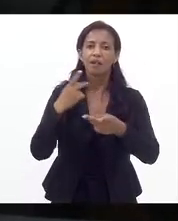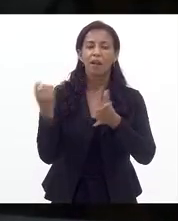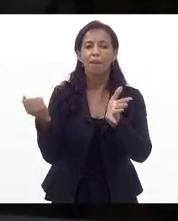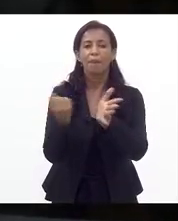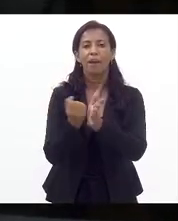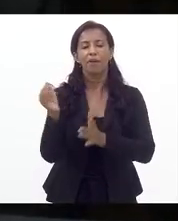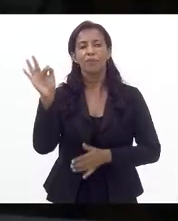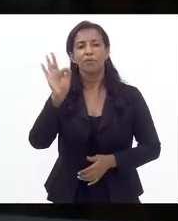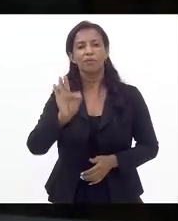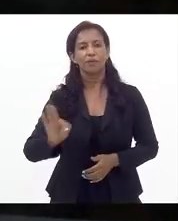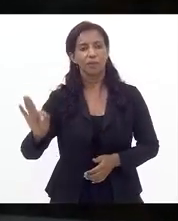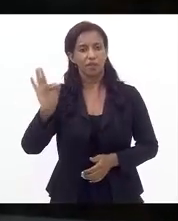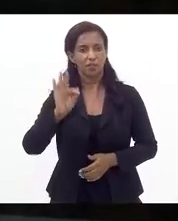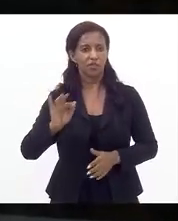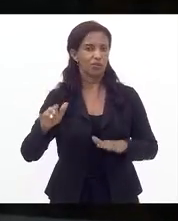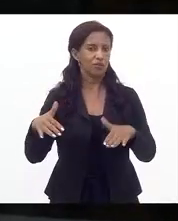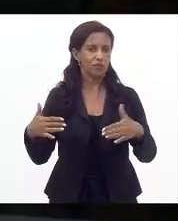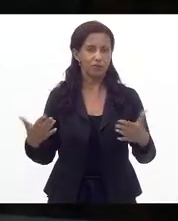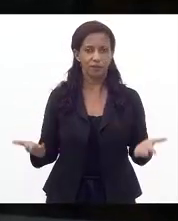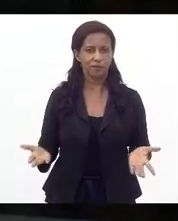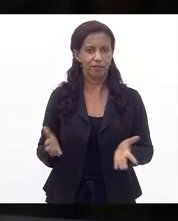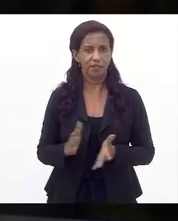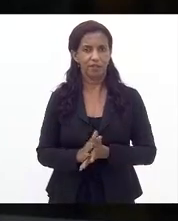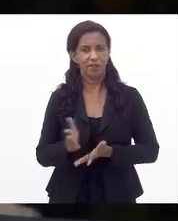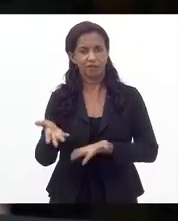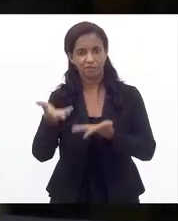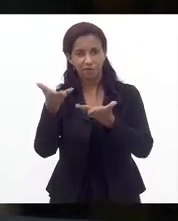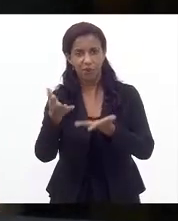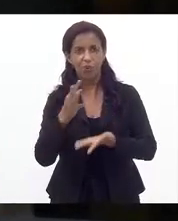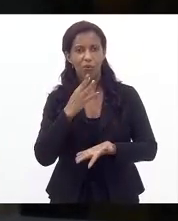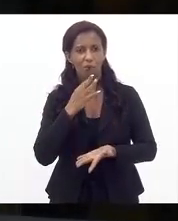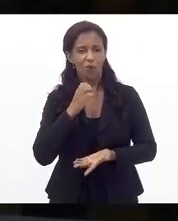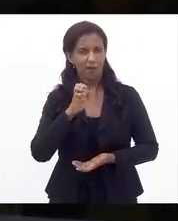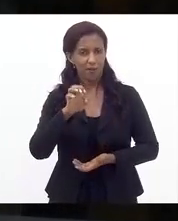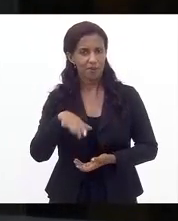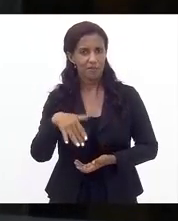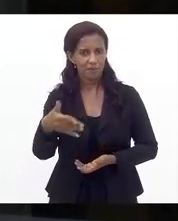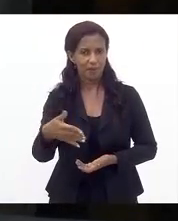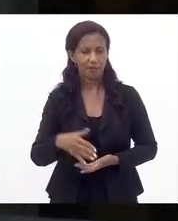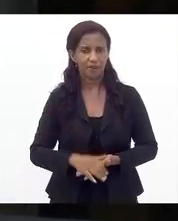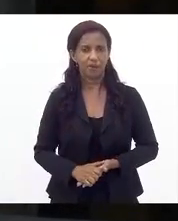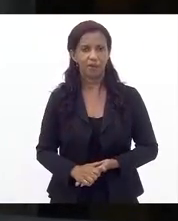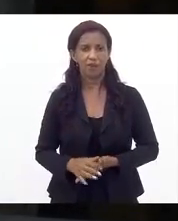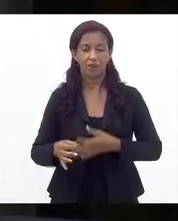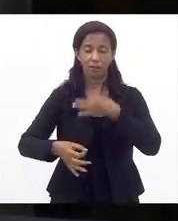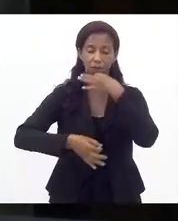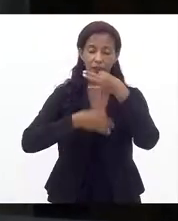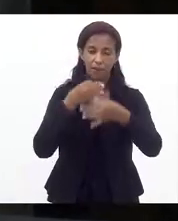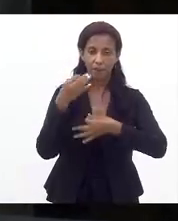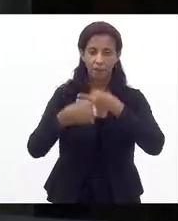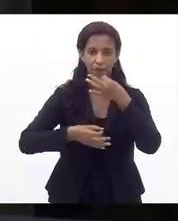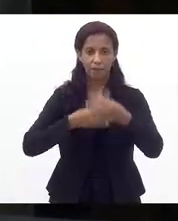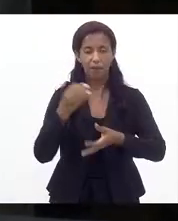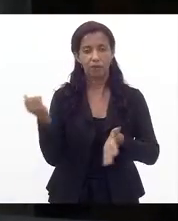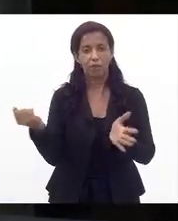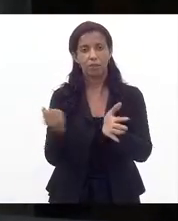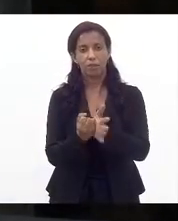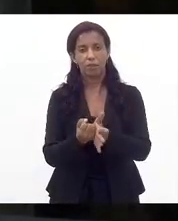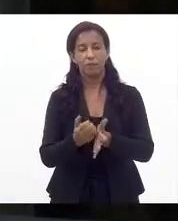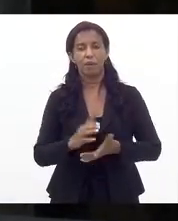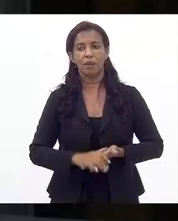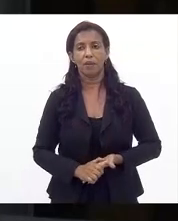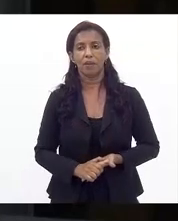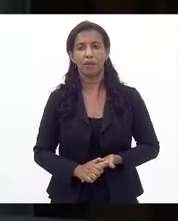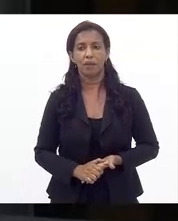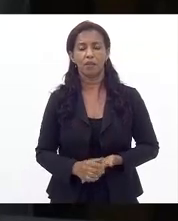pacto federativo enfim vossa excelência' conhece bem minha opinião sobre a questão do pacto e